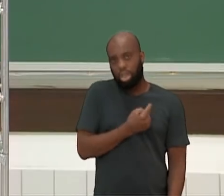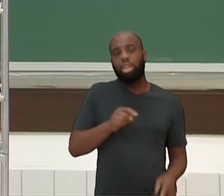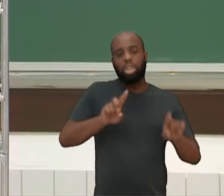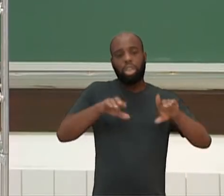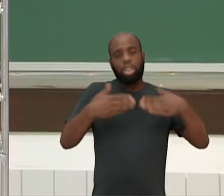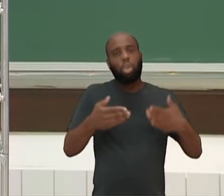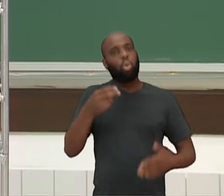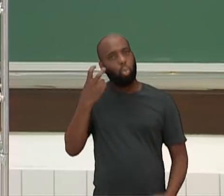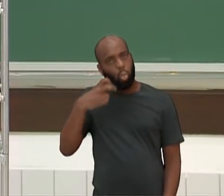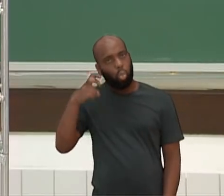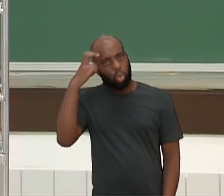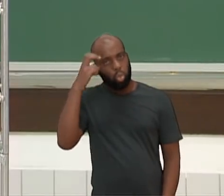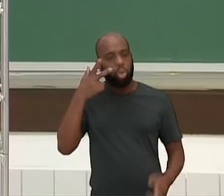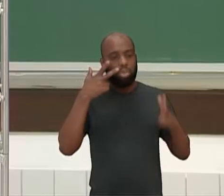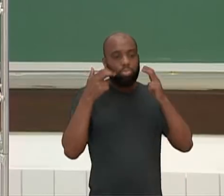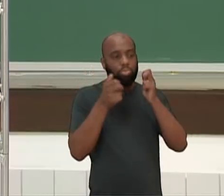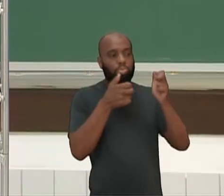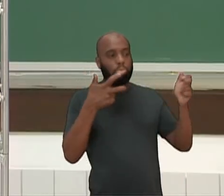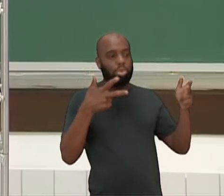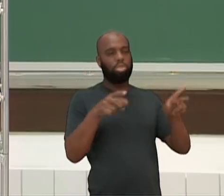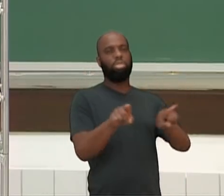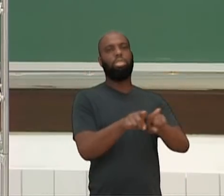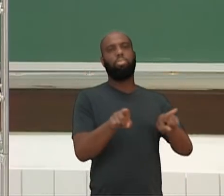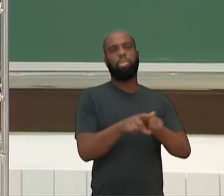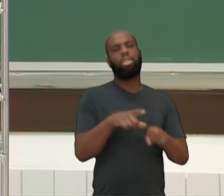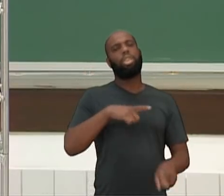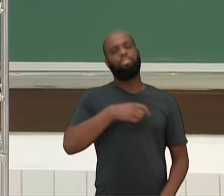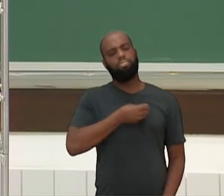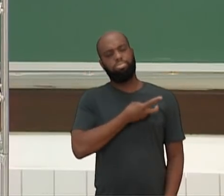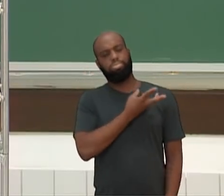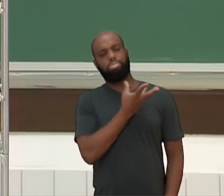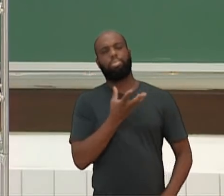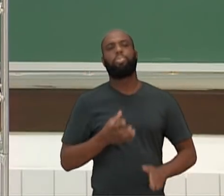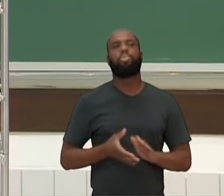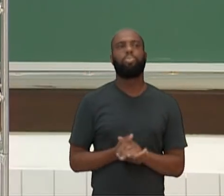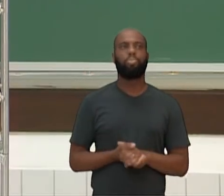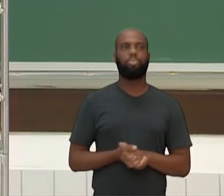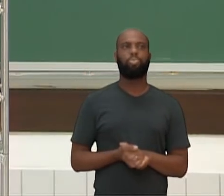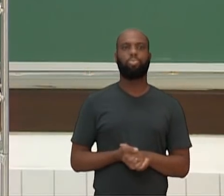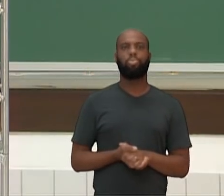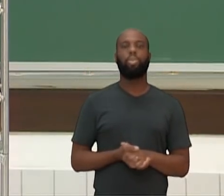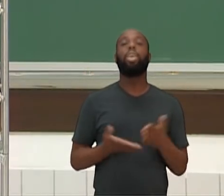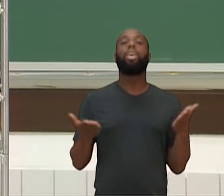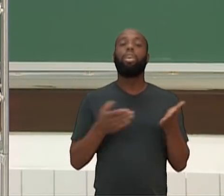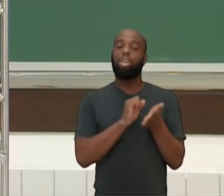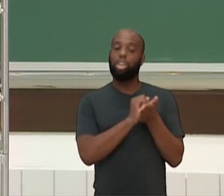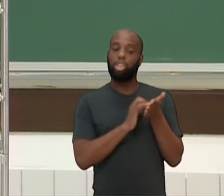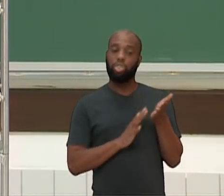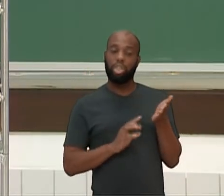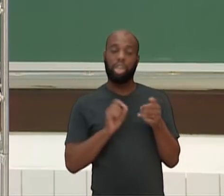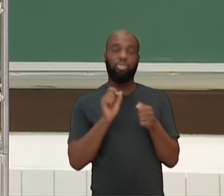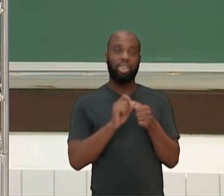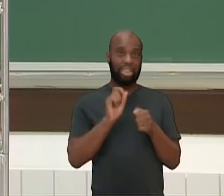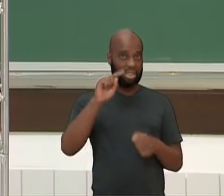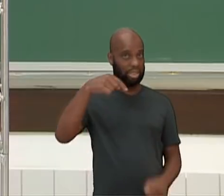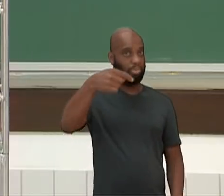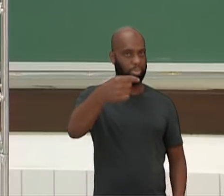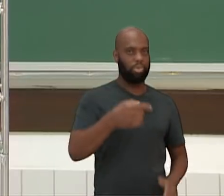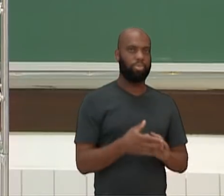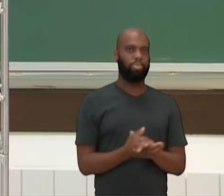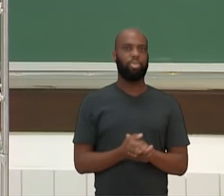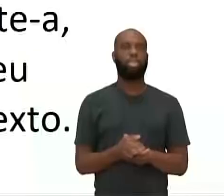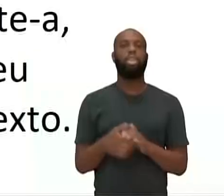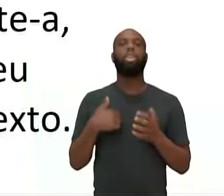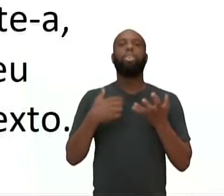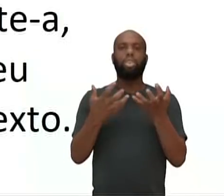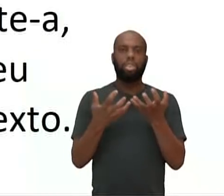jogos, né? Então, é inúmeros. E uma tarefinha para casa. Eu quero que